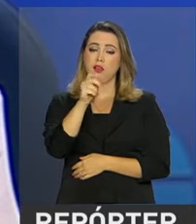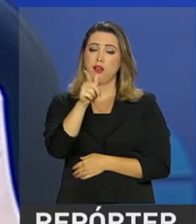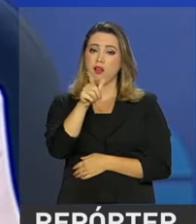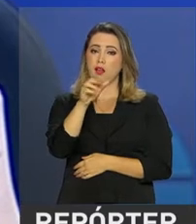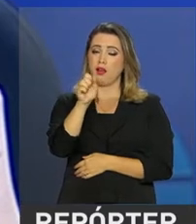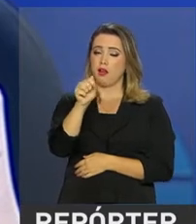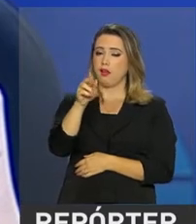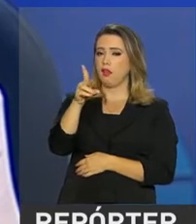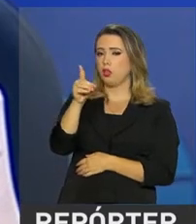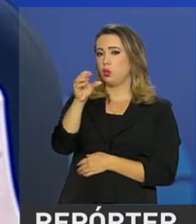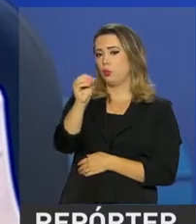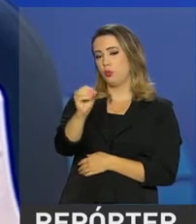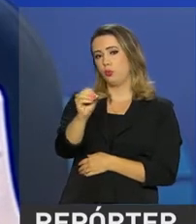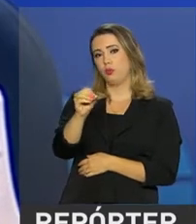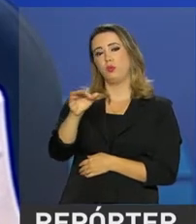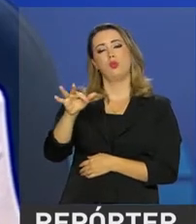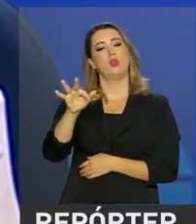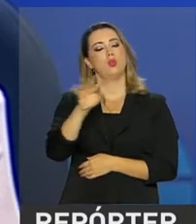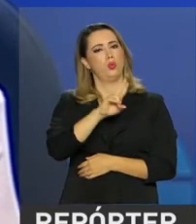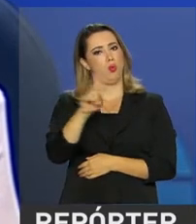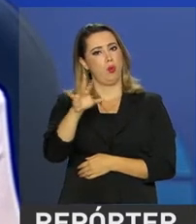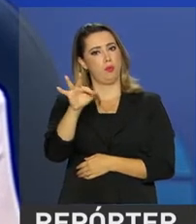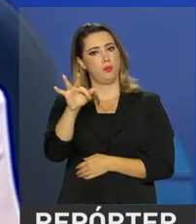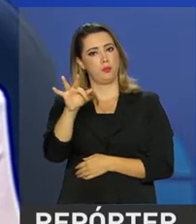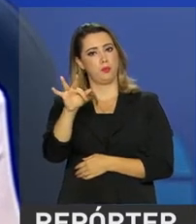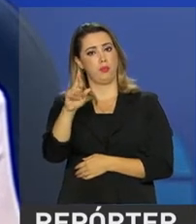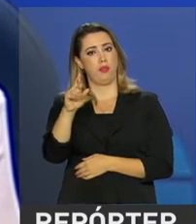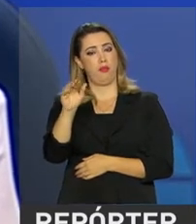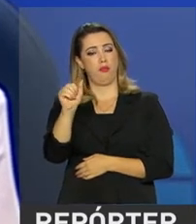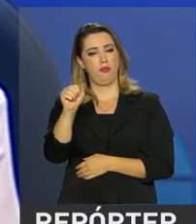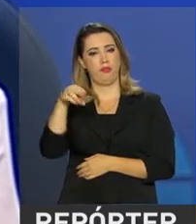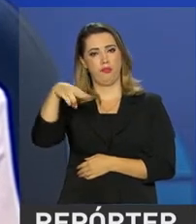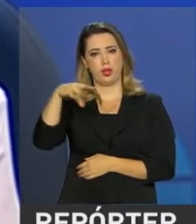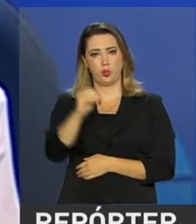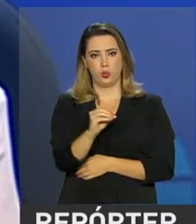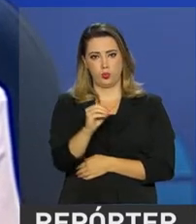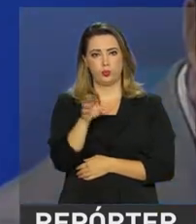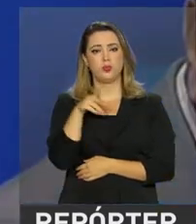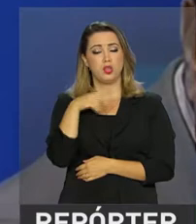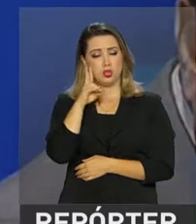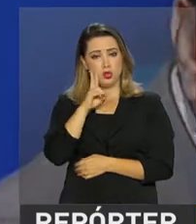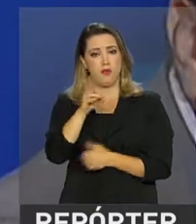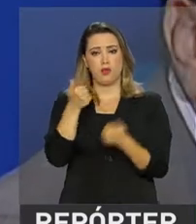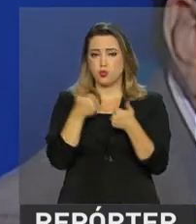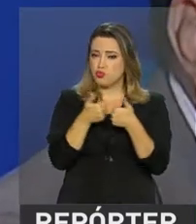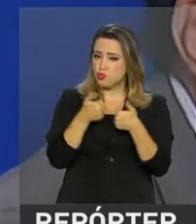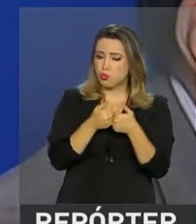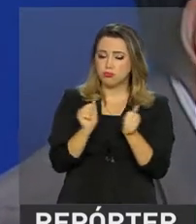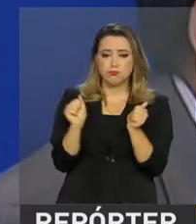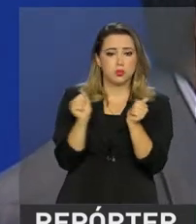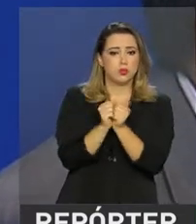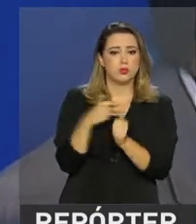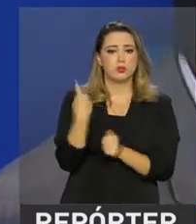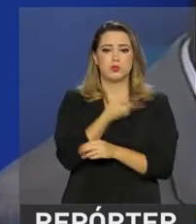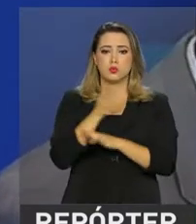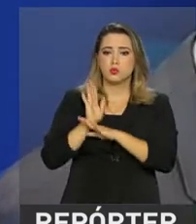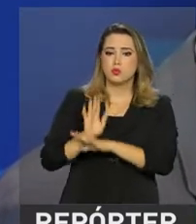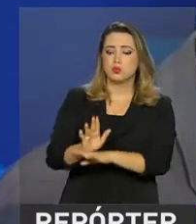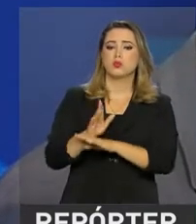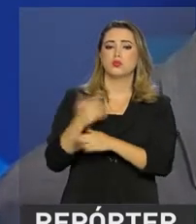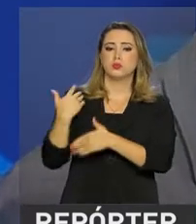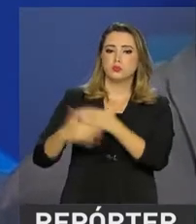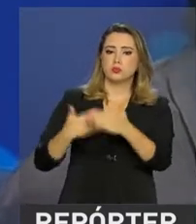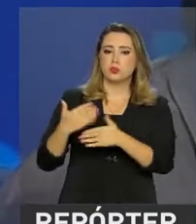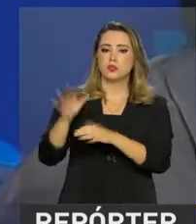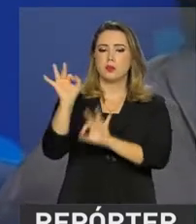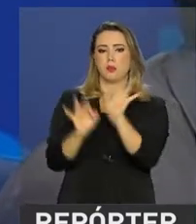que já acompanha a aplicação do Enem há alguns anos e que coopera diretamente